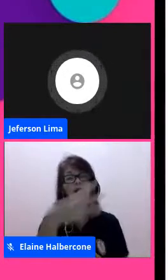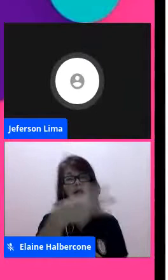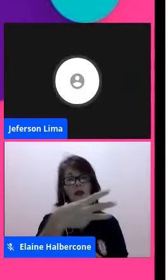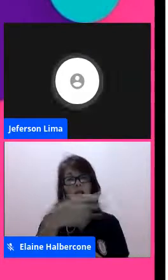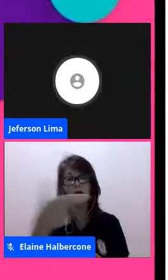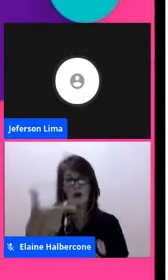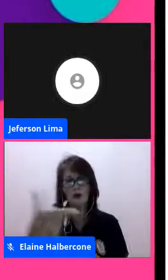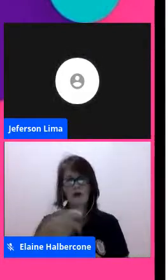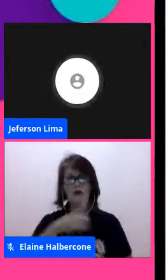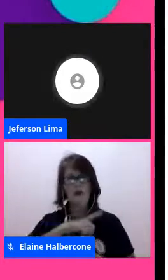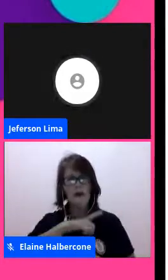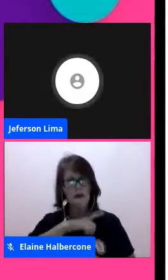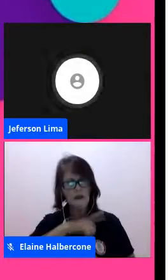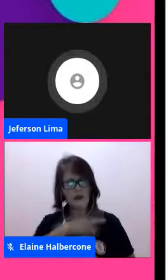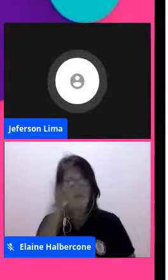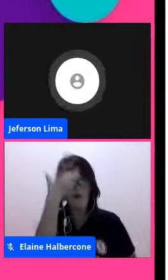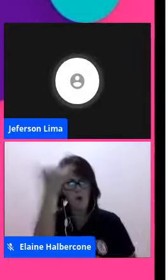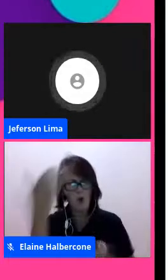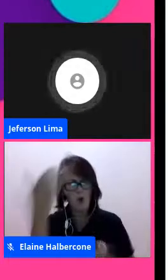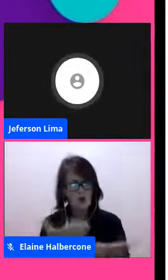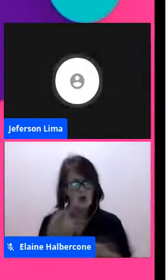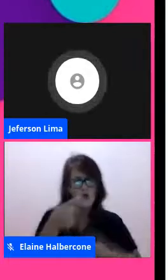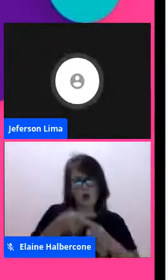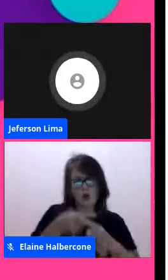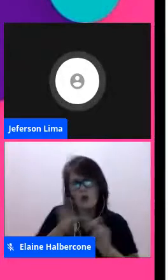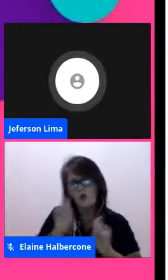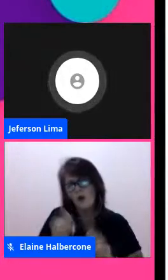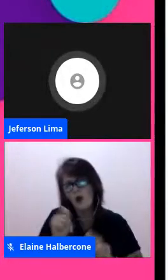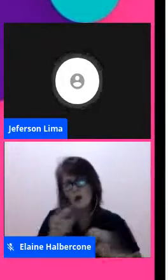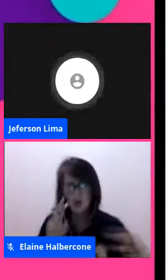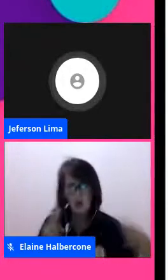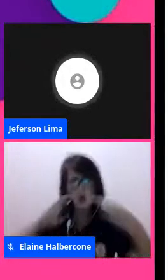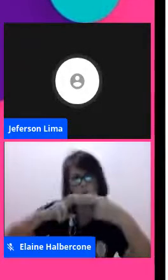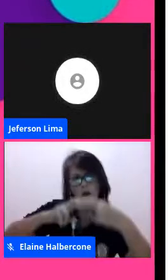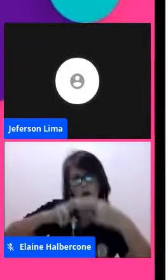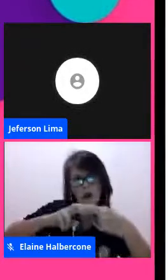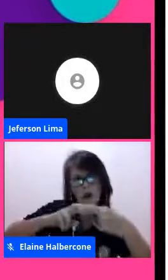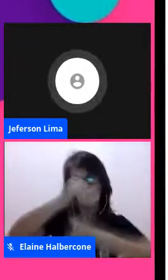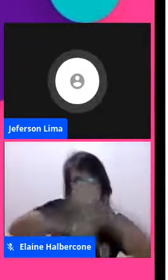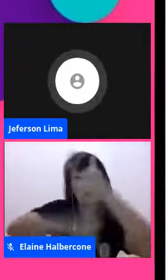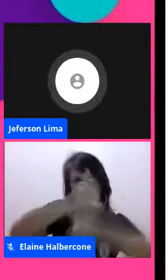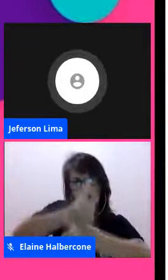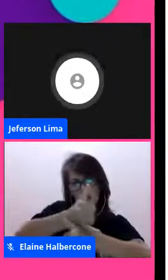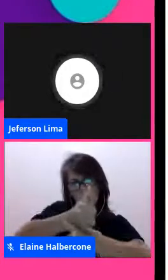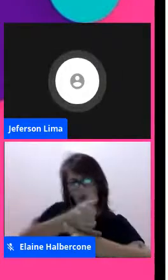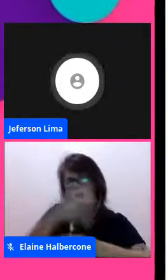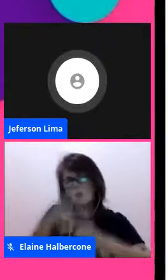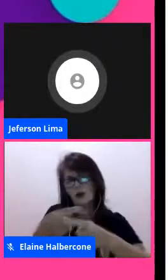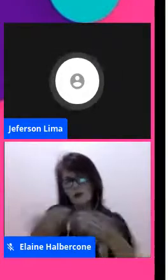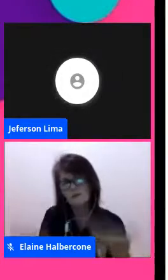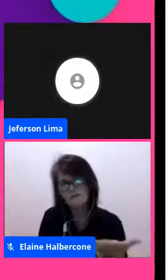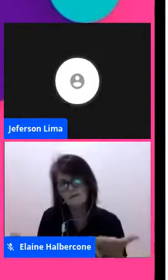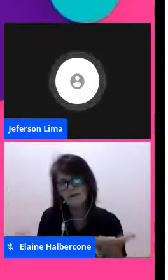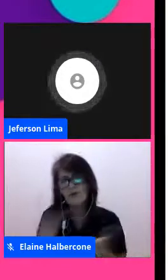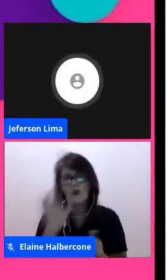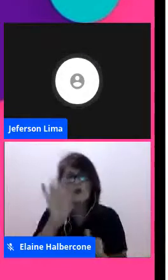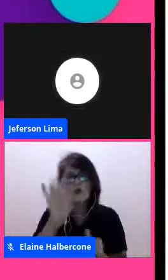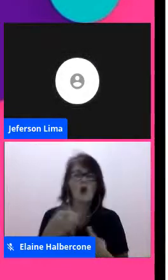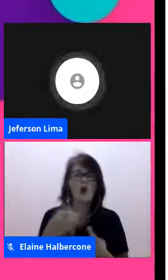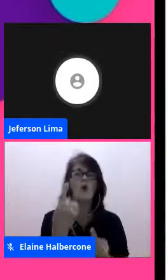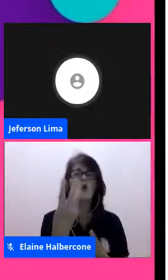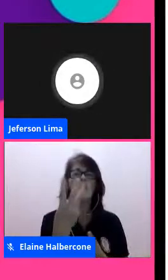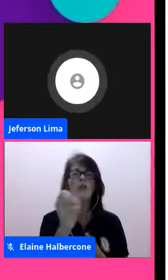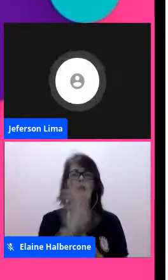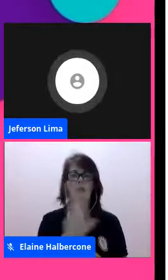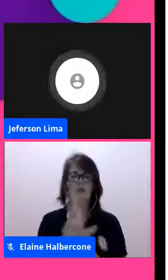tem atualmente, né? E por que é que a gente pode conectar ele direto na internet, né, com apenas R$ 30,